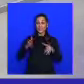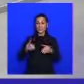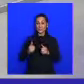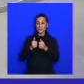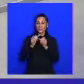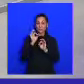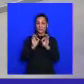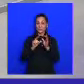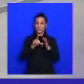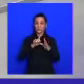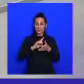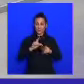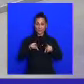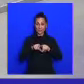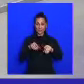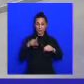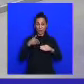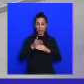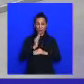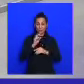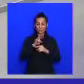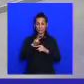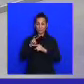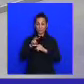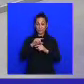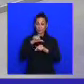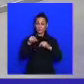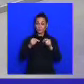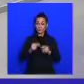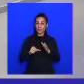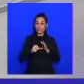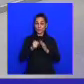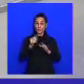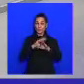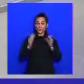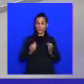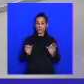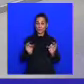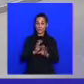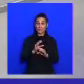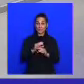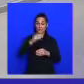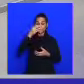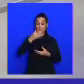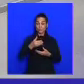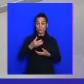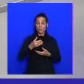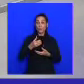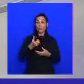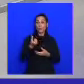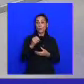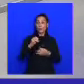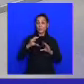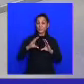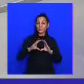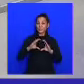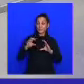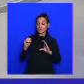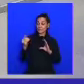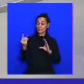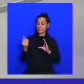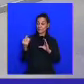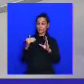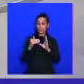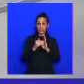participaram de todo o procedimento prévio e agora vamos fiscalizar também o sorteio bom primeiro Globo preparado suporte carregado com 80